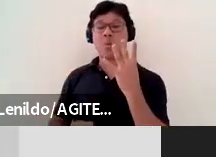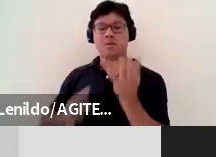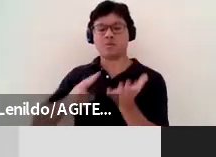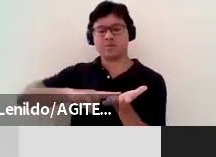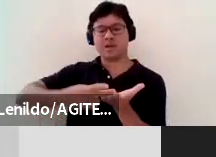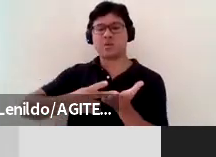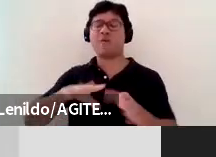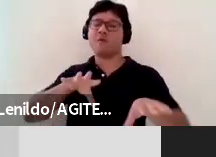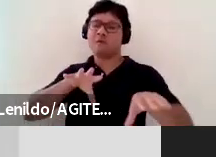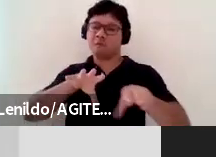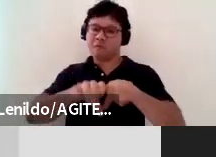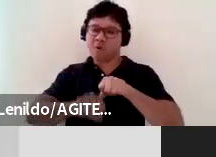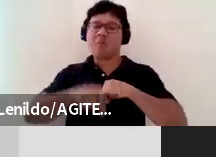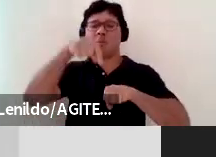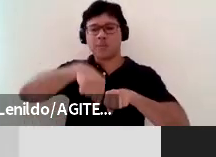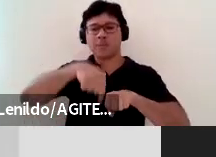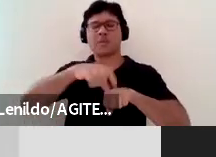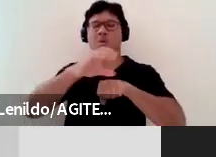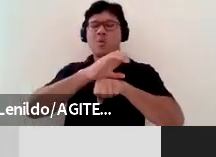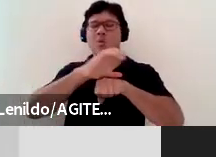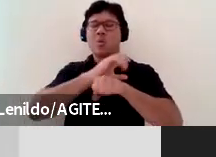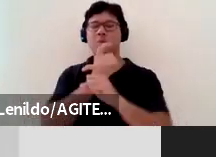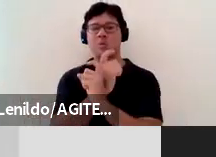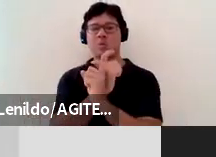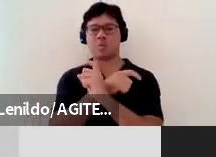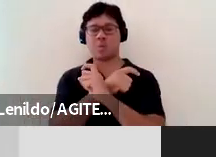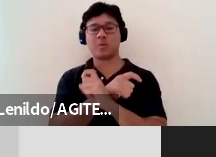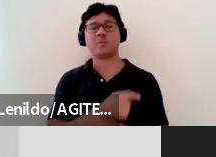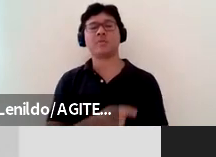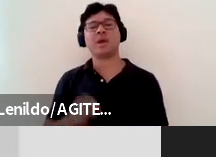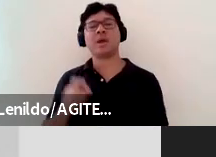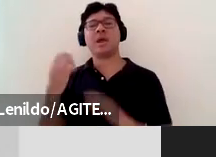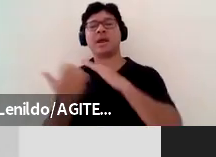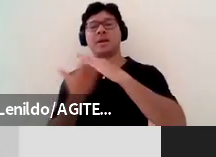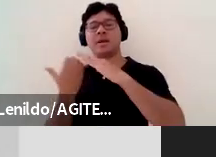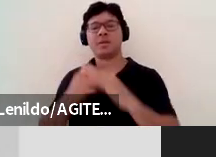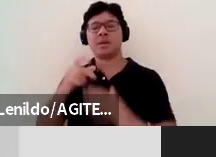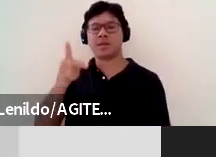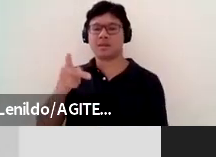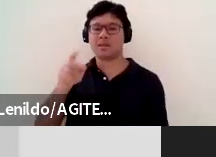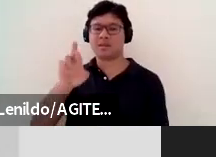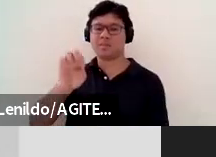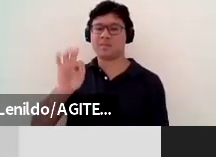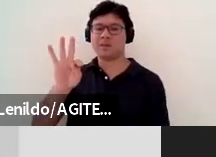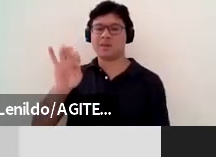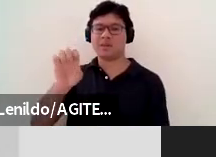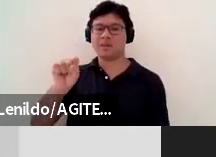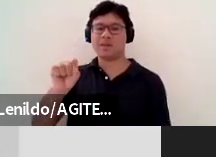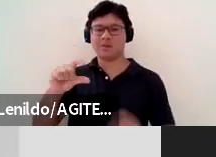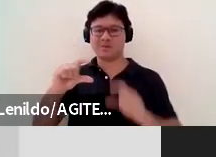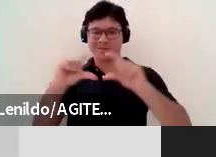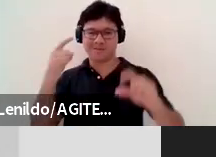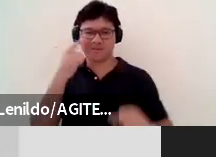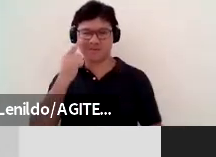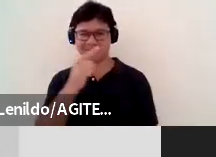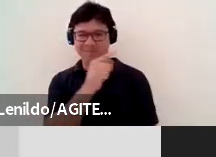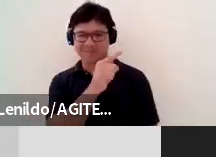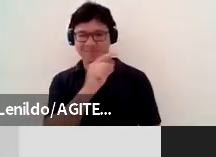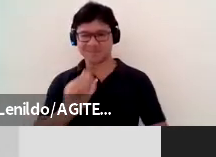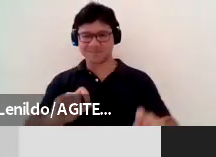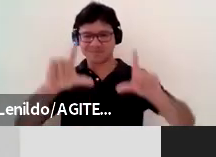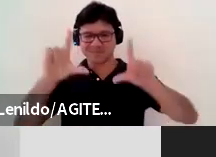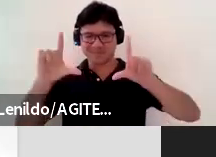PUC. A nossa empresa se chama Pretexto, Tradução e Afins, para quem não conhece.